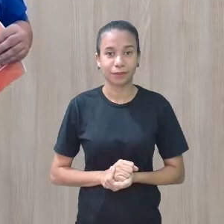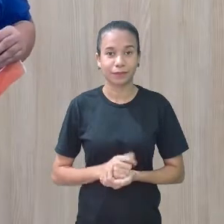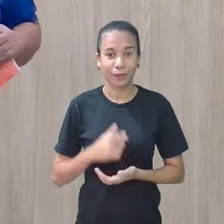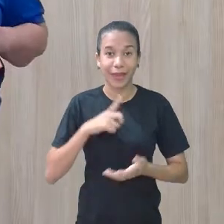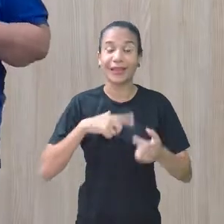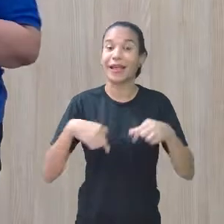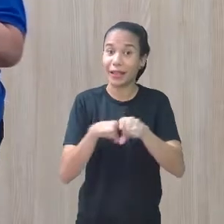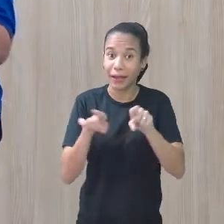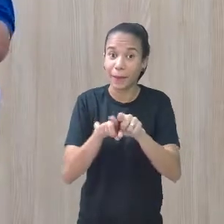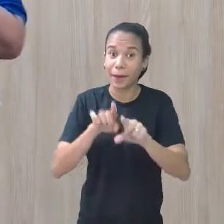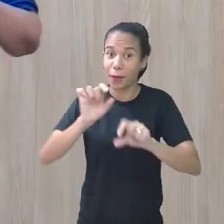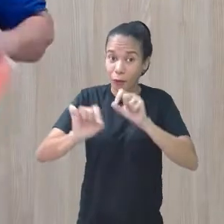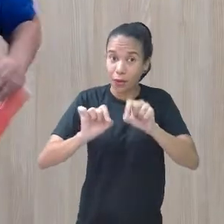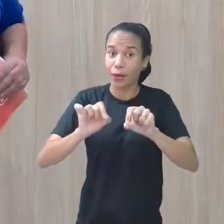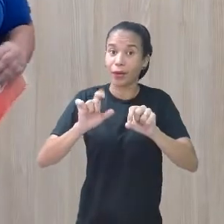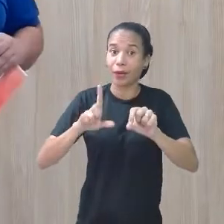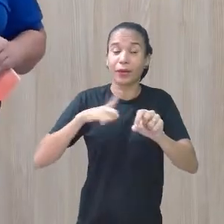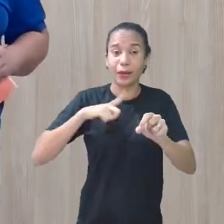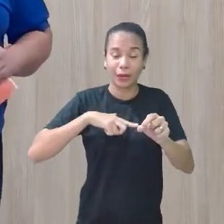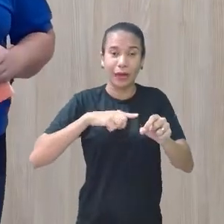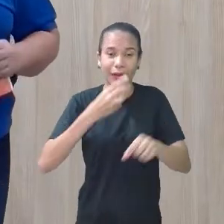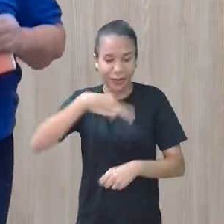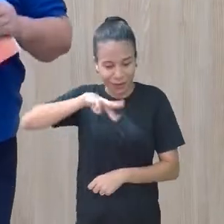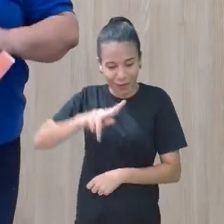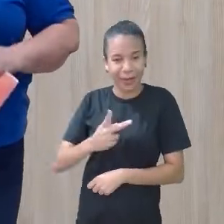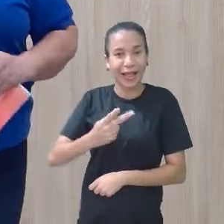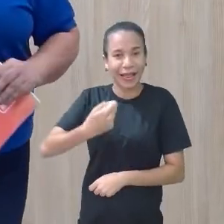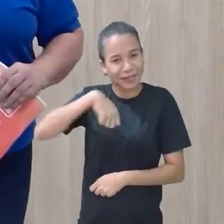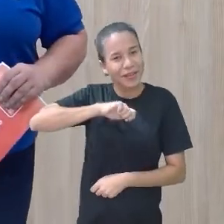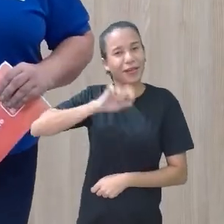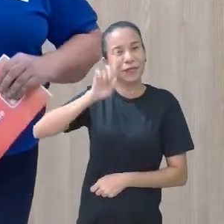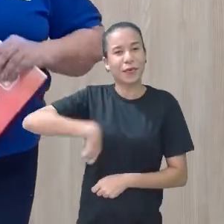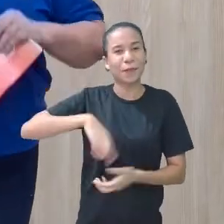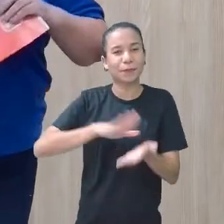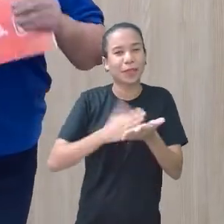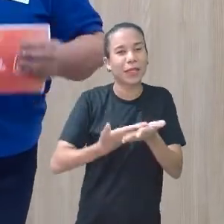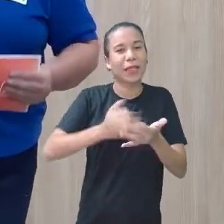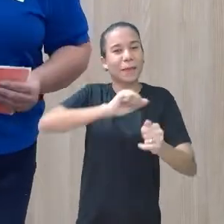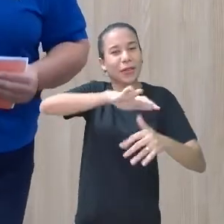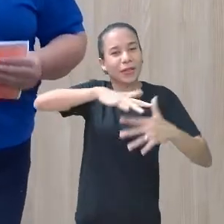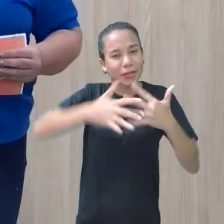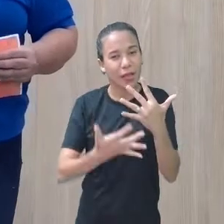a questão aí da nossa querida Helena, que está fazendo aí, né, todo